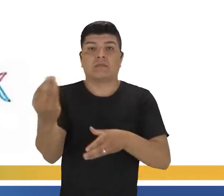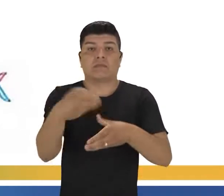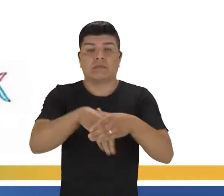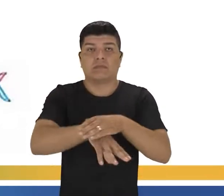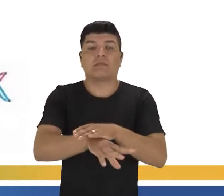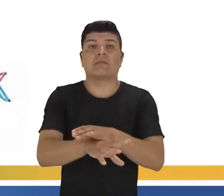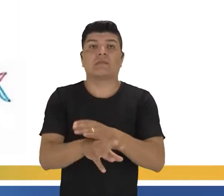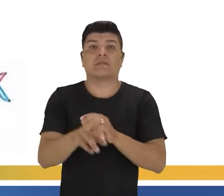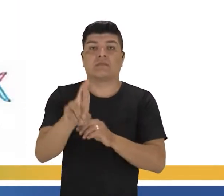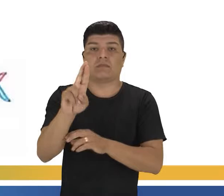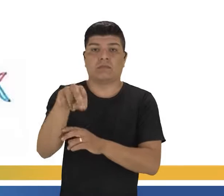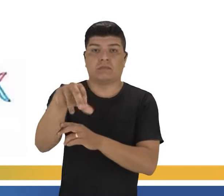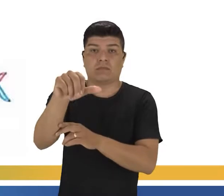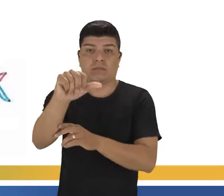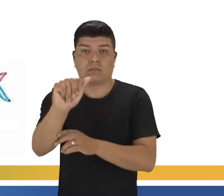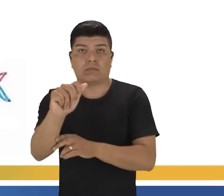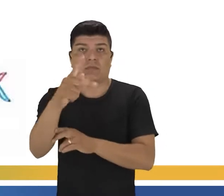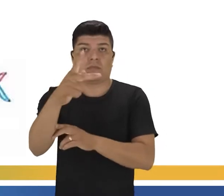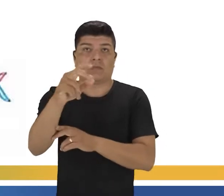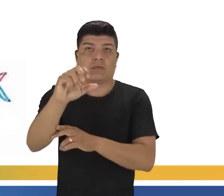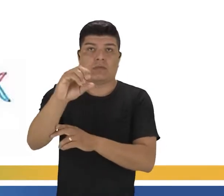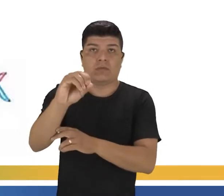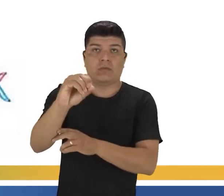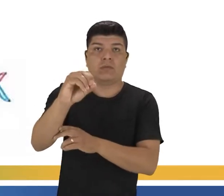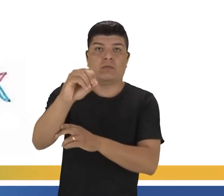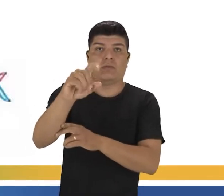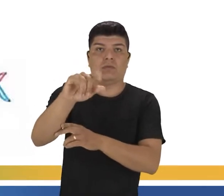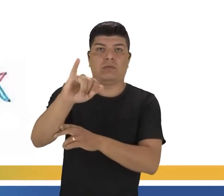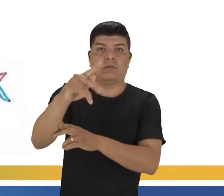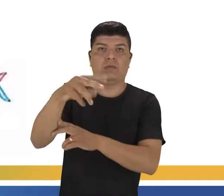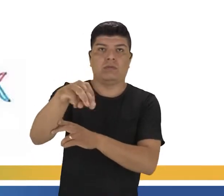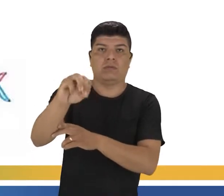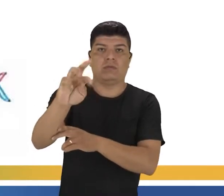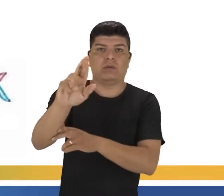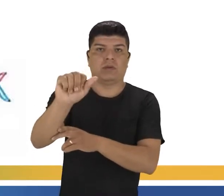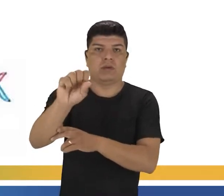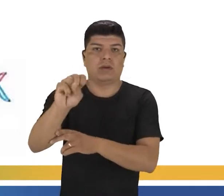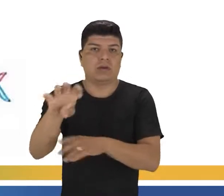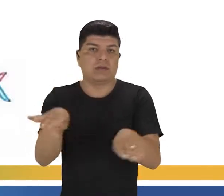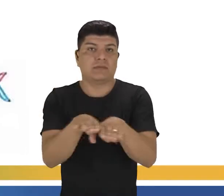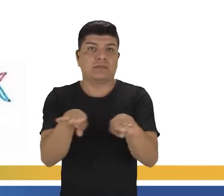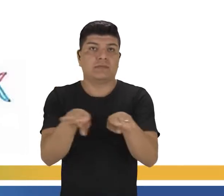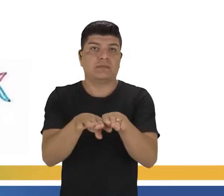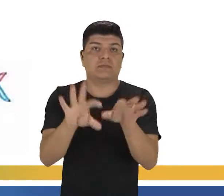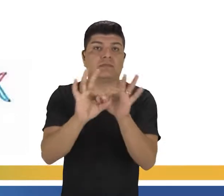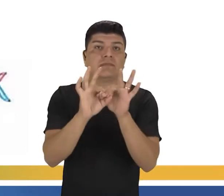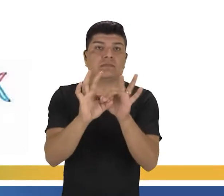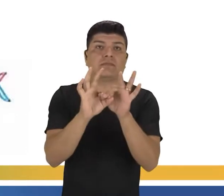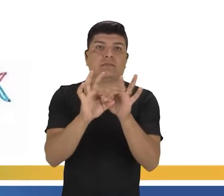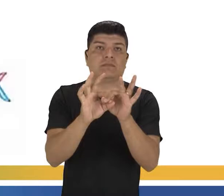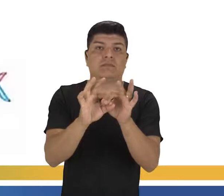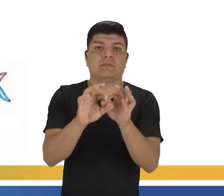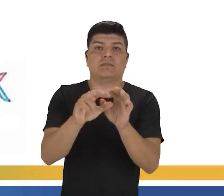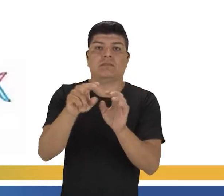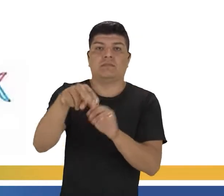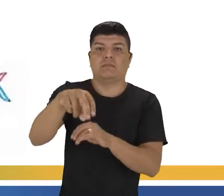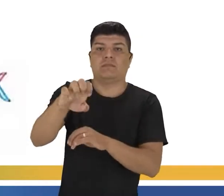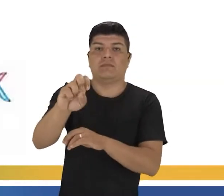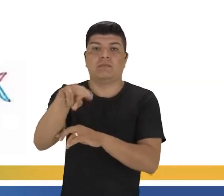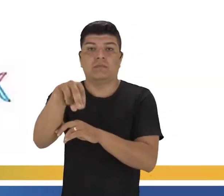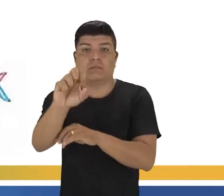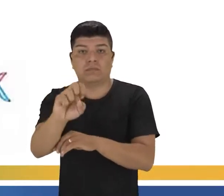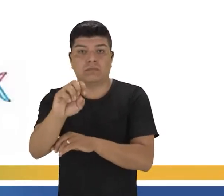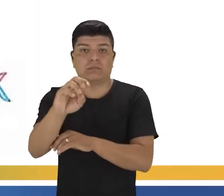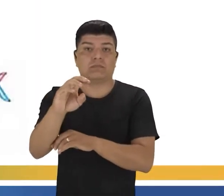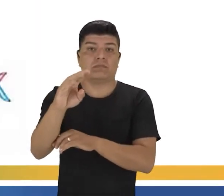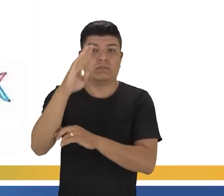isso, chama-se RNA polimerase, tá? O RNA polimerase, ele vai se ligar no gene específico